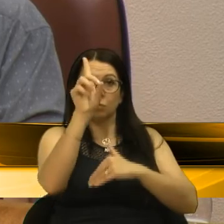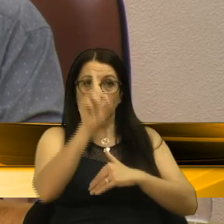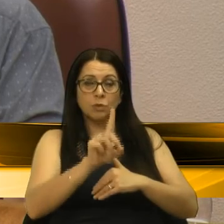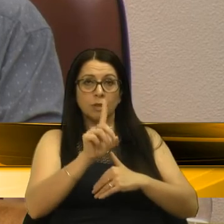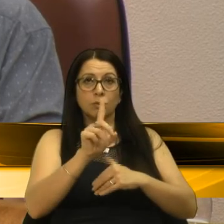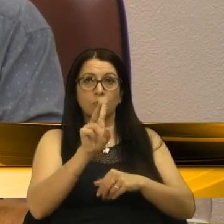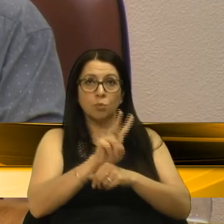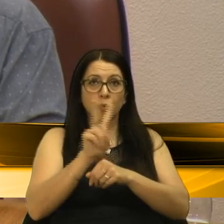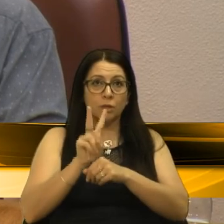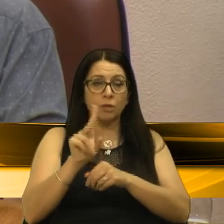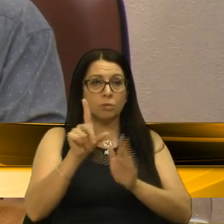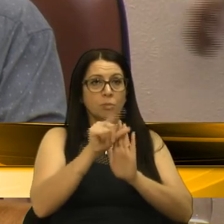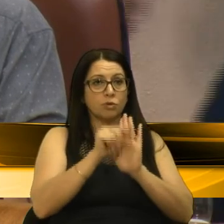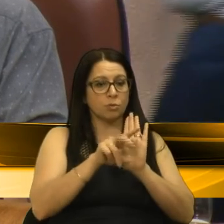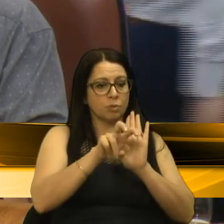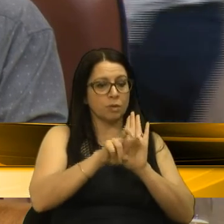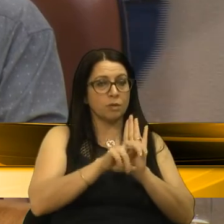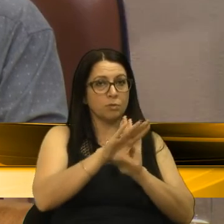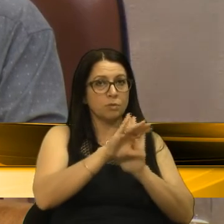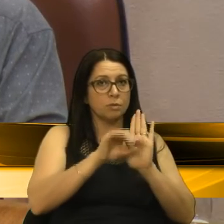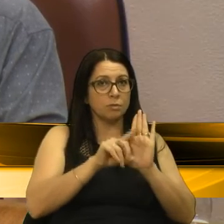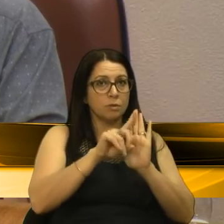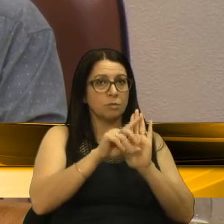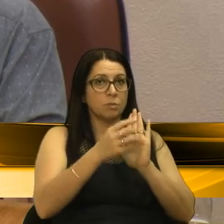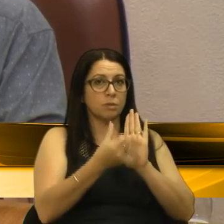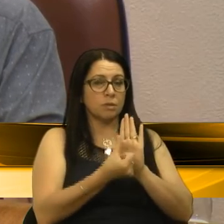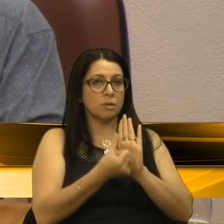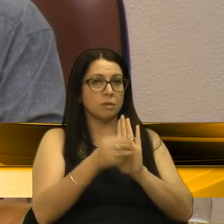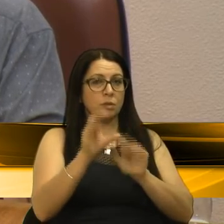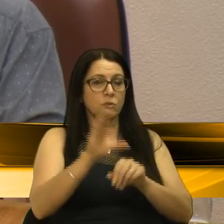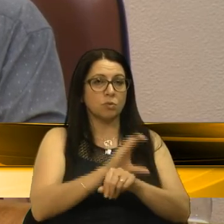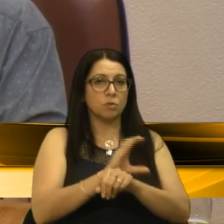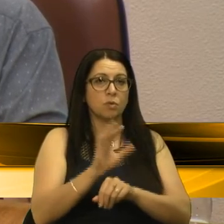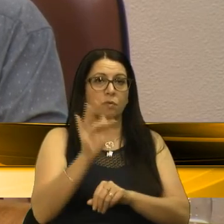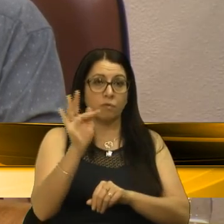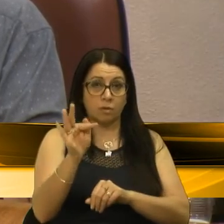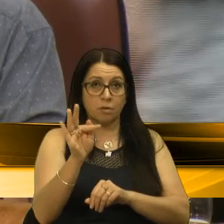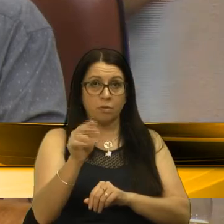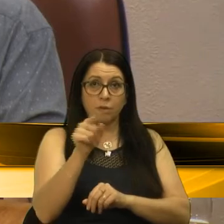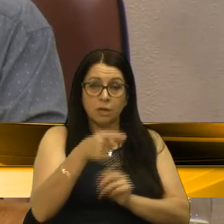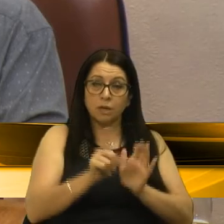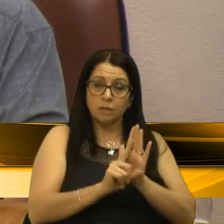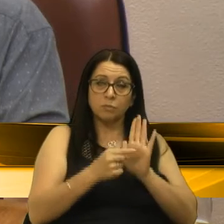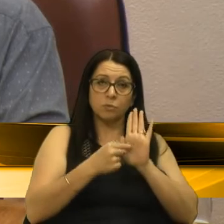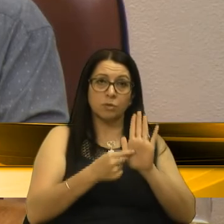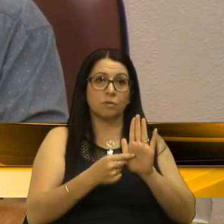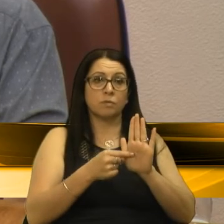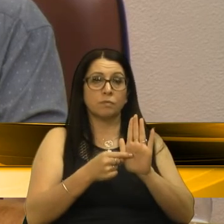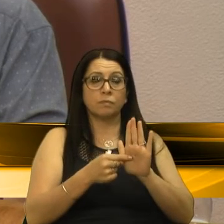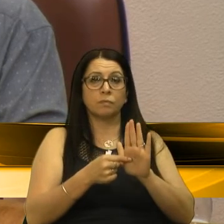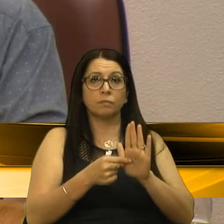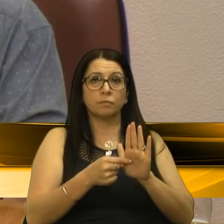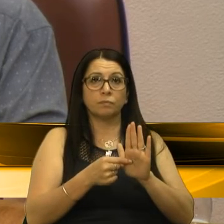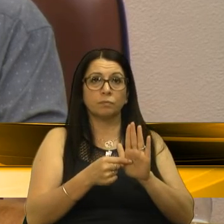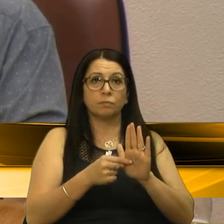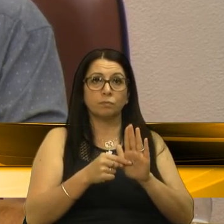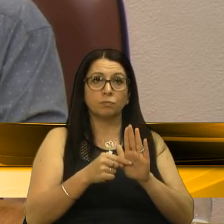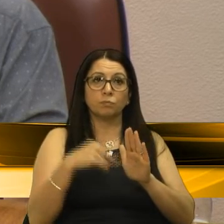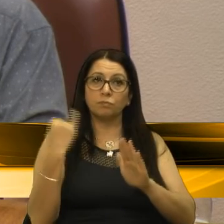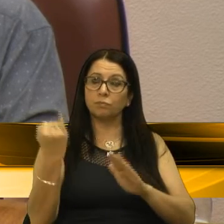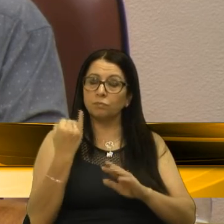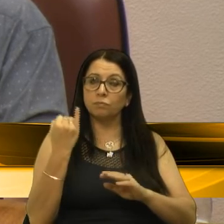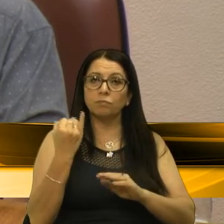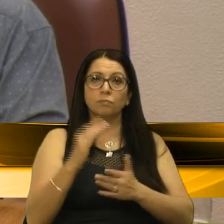é protegido pelo artigo 5º, inciso 16º da Constituição Federal, antes impondo por sua magnitude